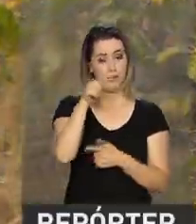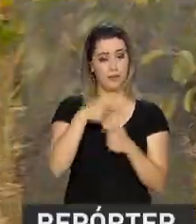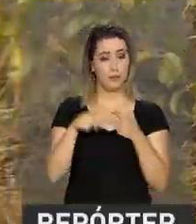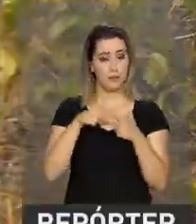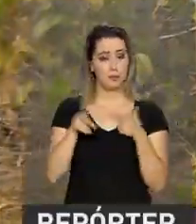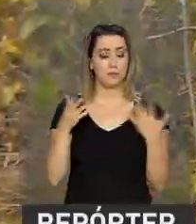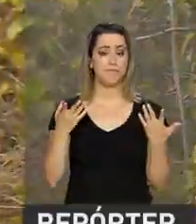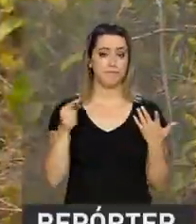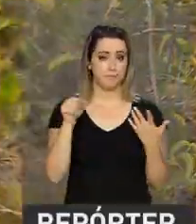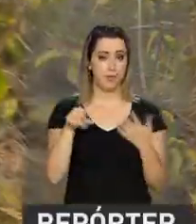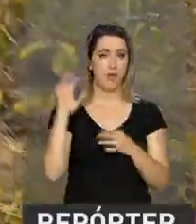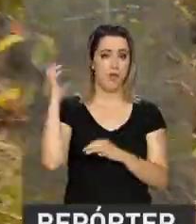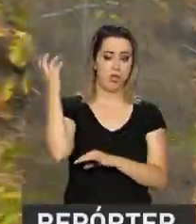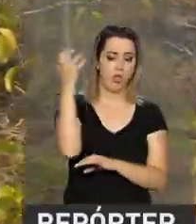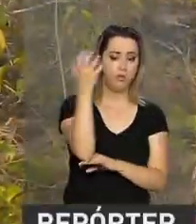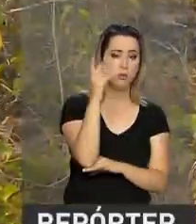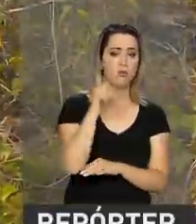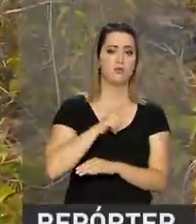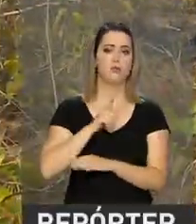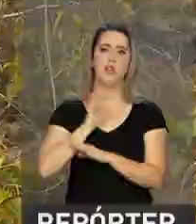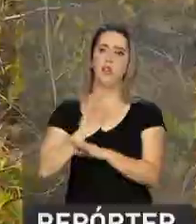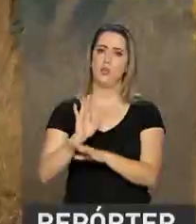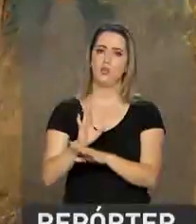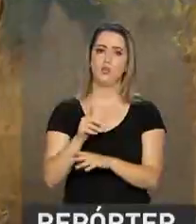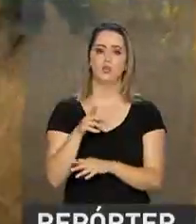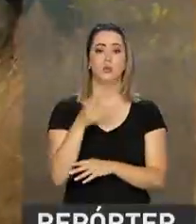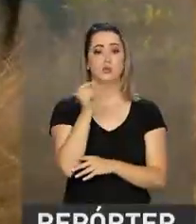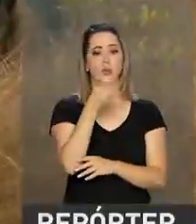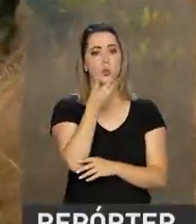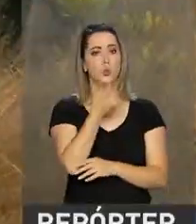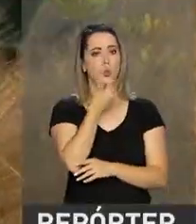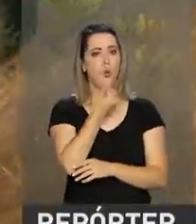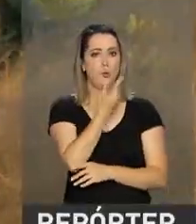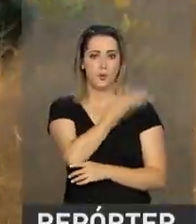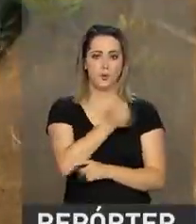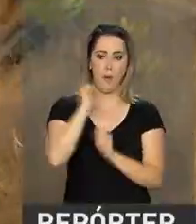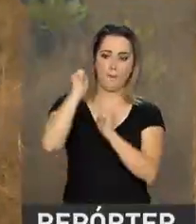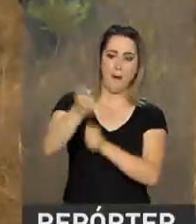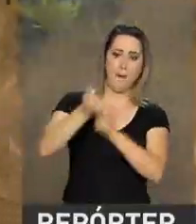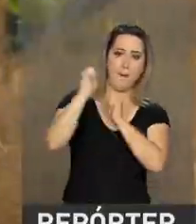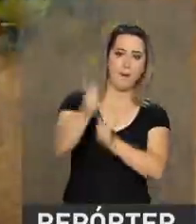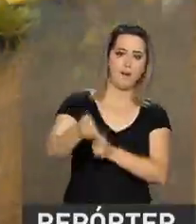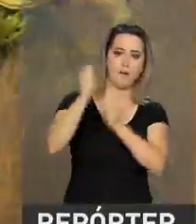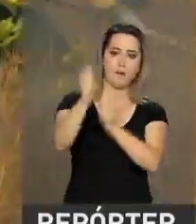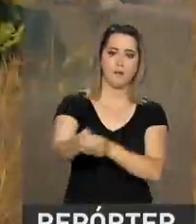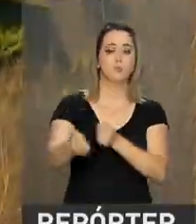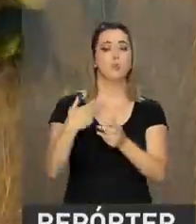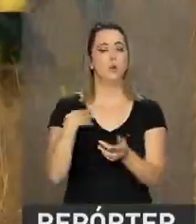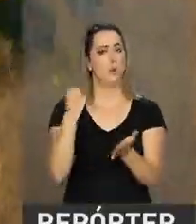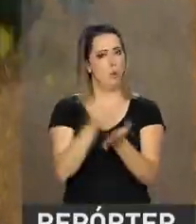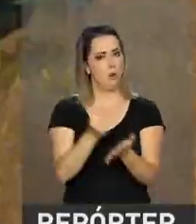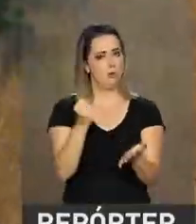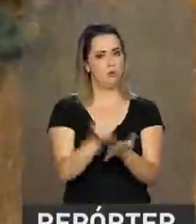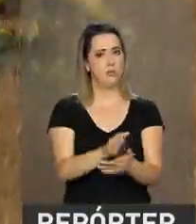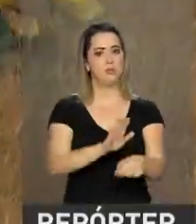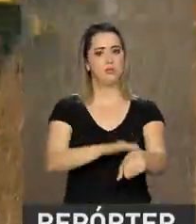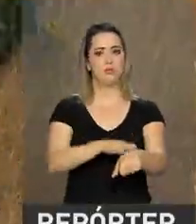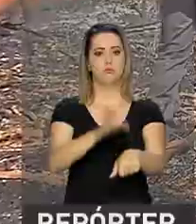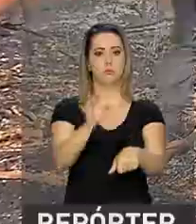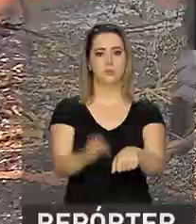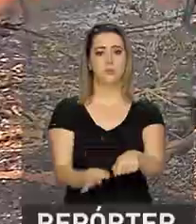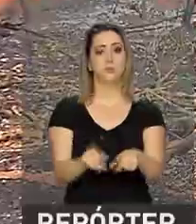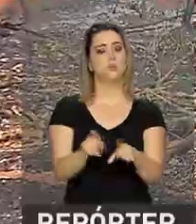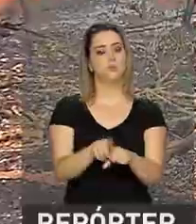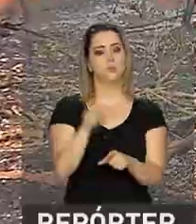a natureza conta com o reforço os brigadistas florestais contratados temporariamente